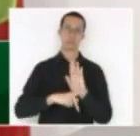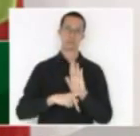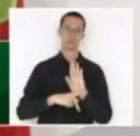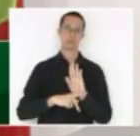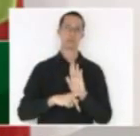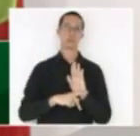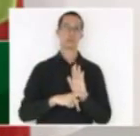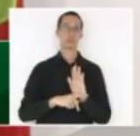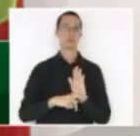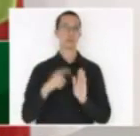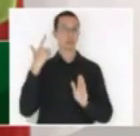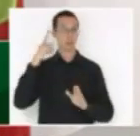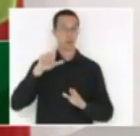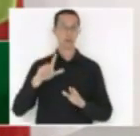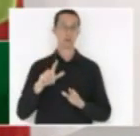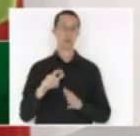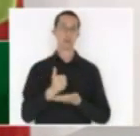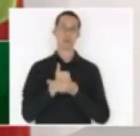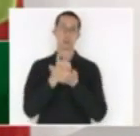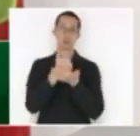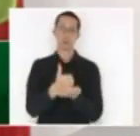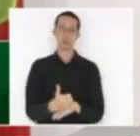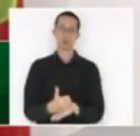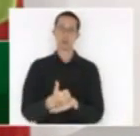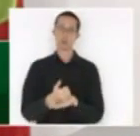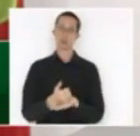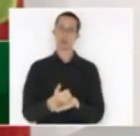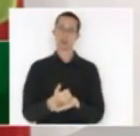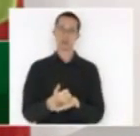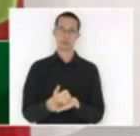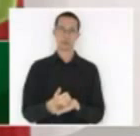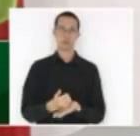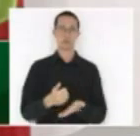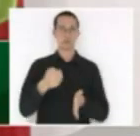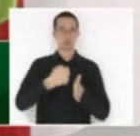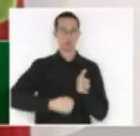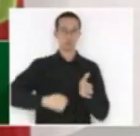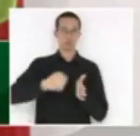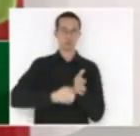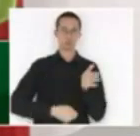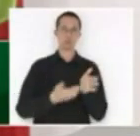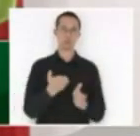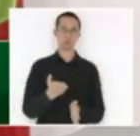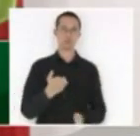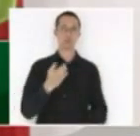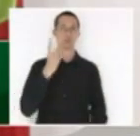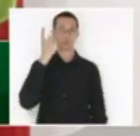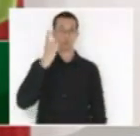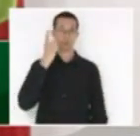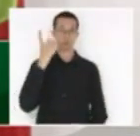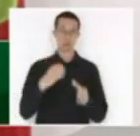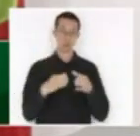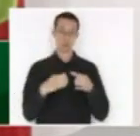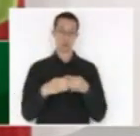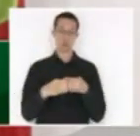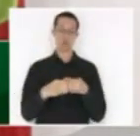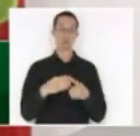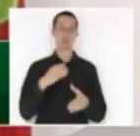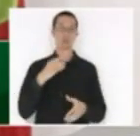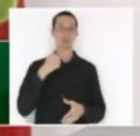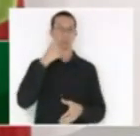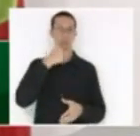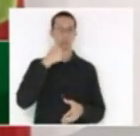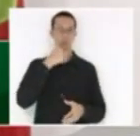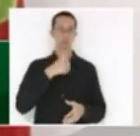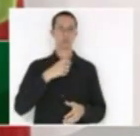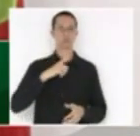um pouco com a luta diária de nossas parlamentares da bancada feminina, que fazem esse debate